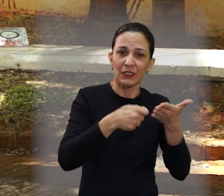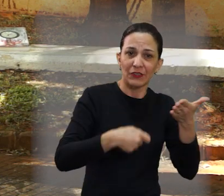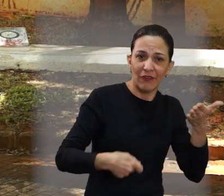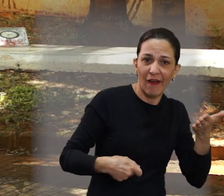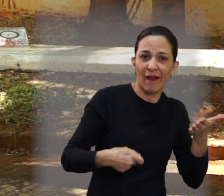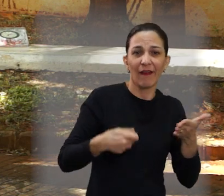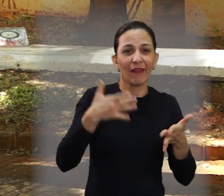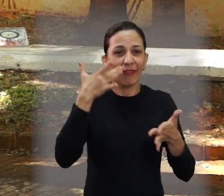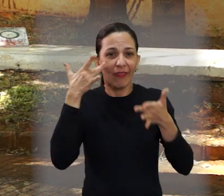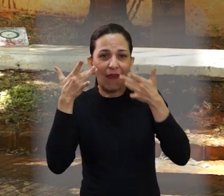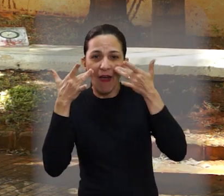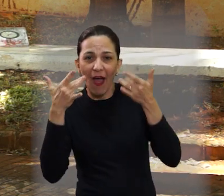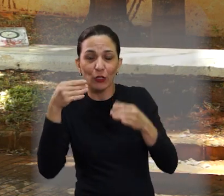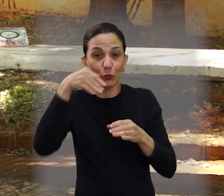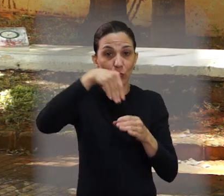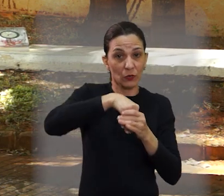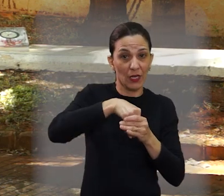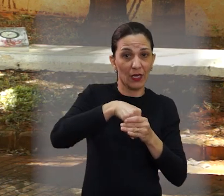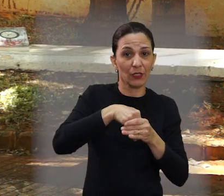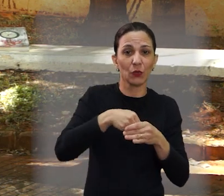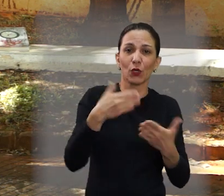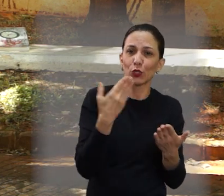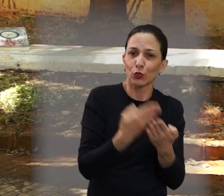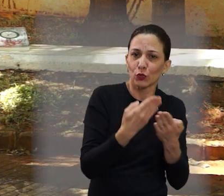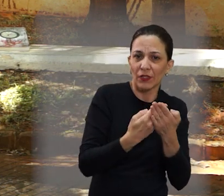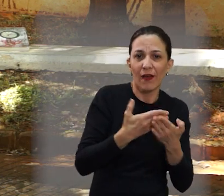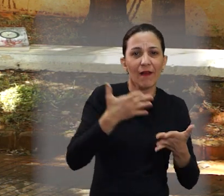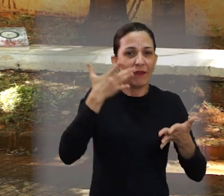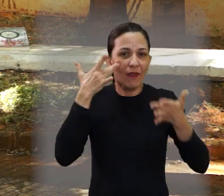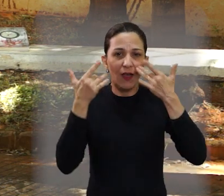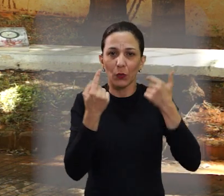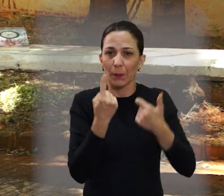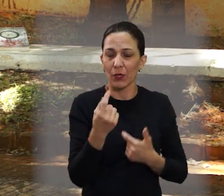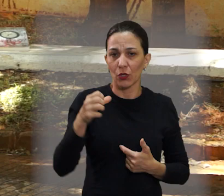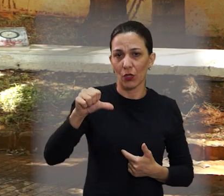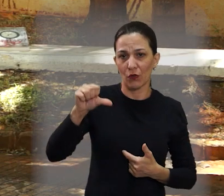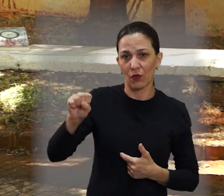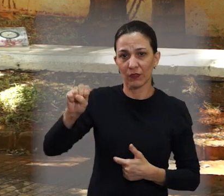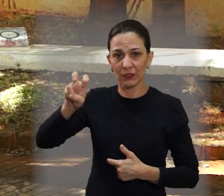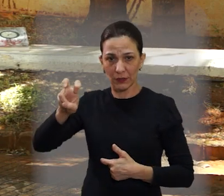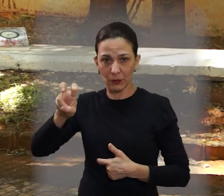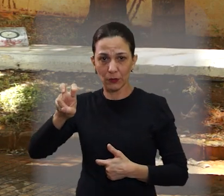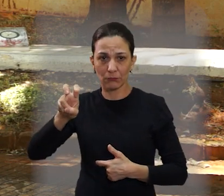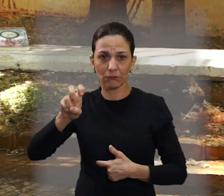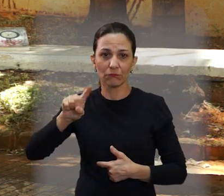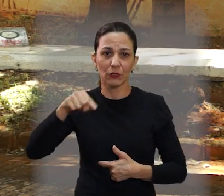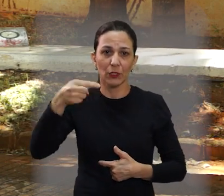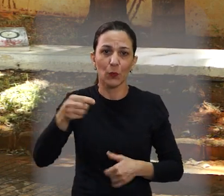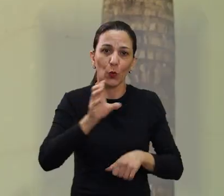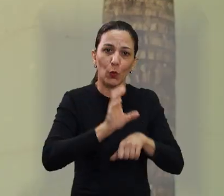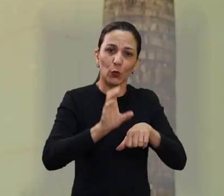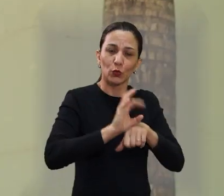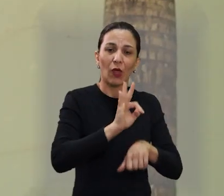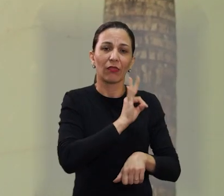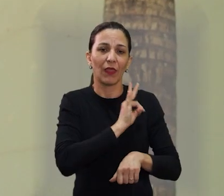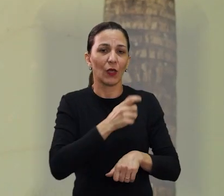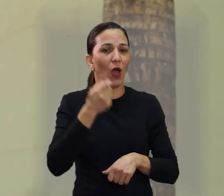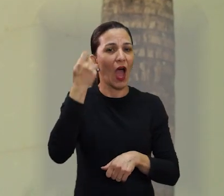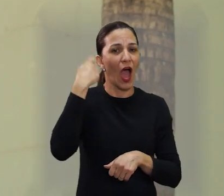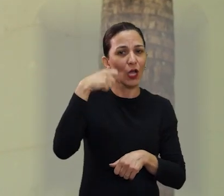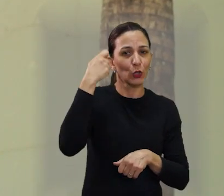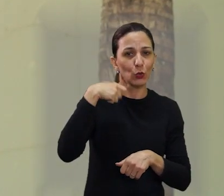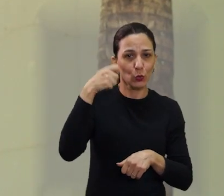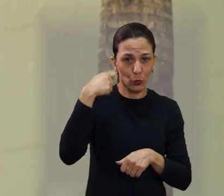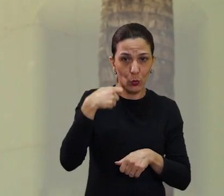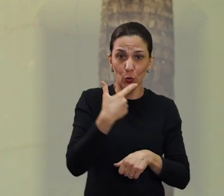engano. E a questão da escrita, ela faz parte também com o teatro, que eu fiz em